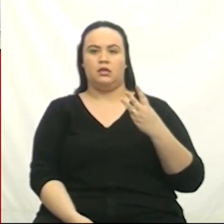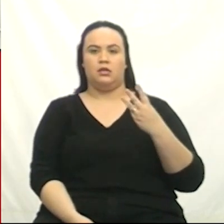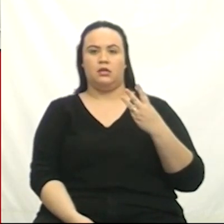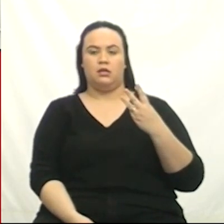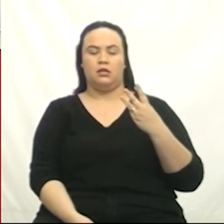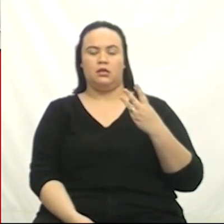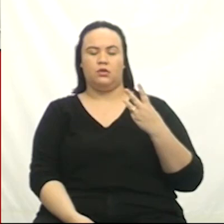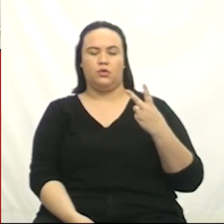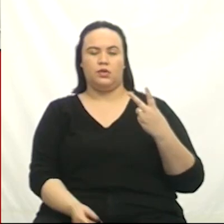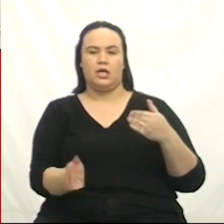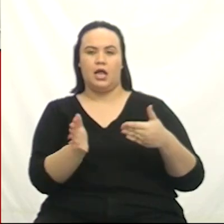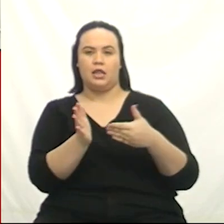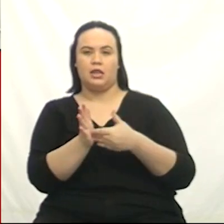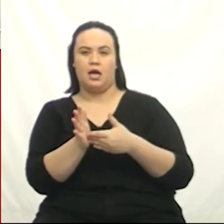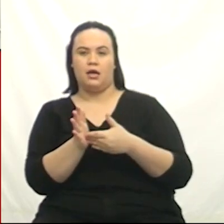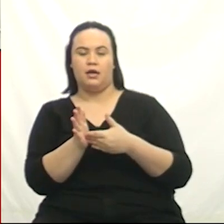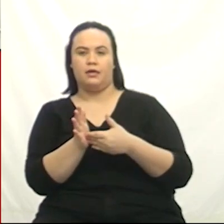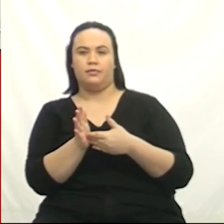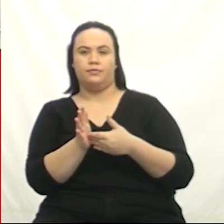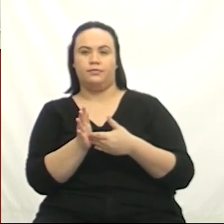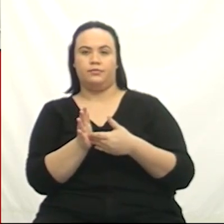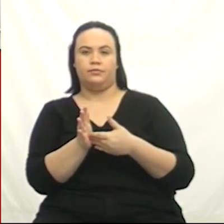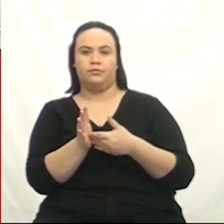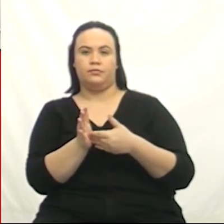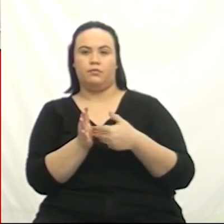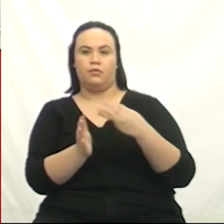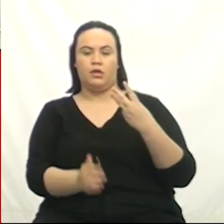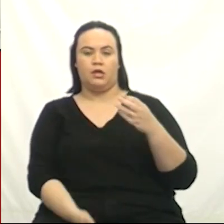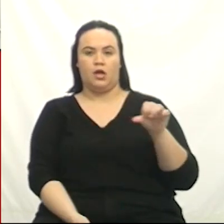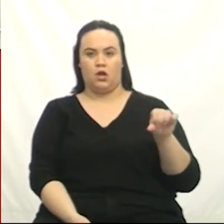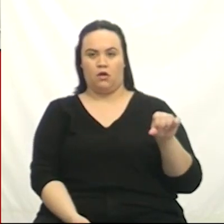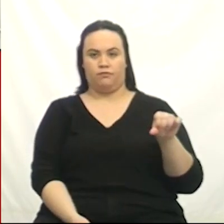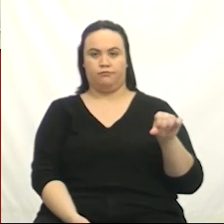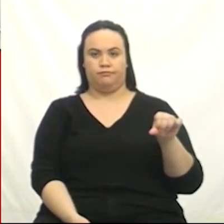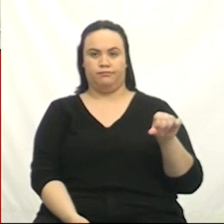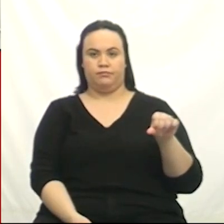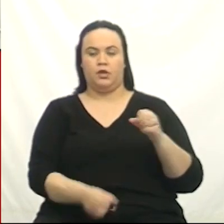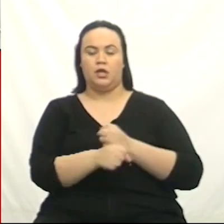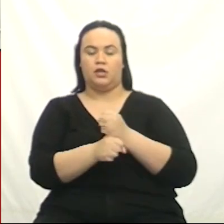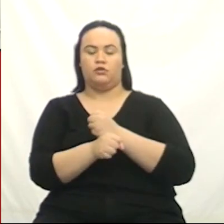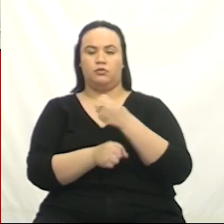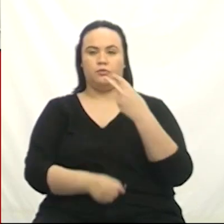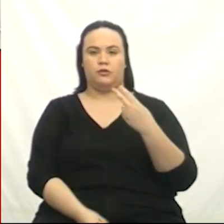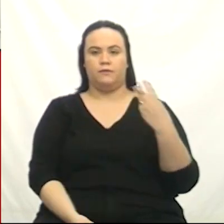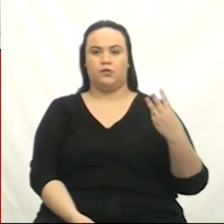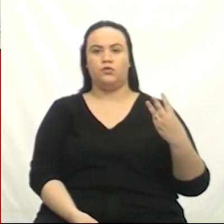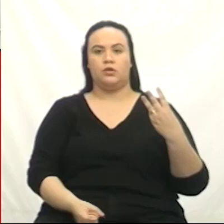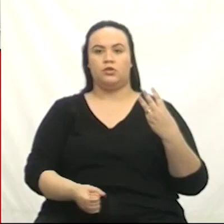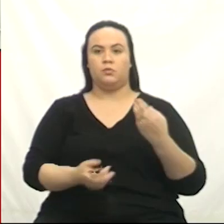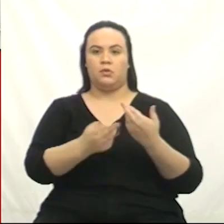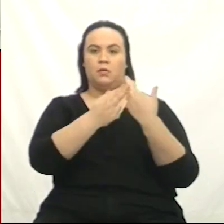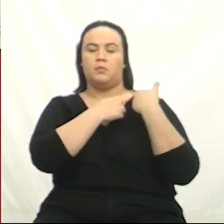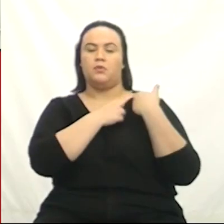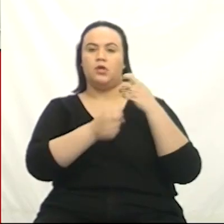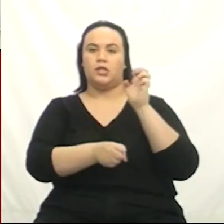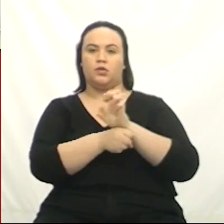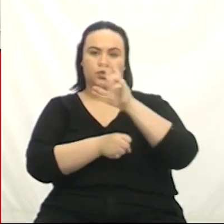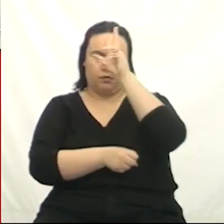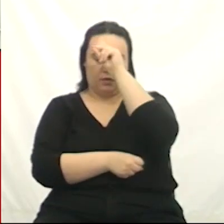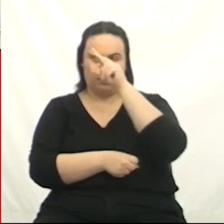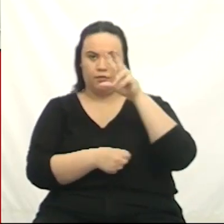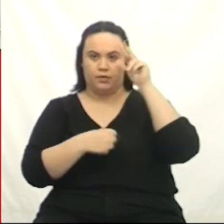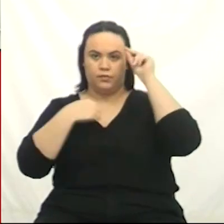35, 36, 37, 38 e 39, barra 2023, de autoria do chefe do Poder